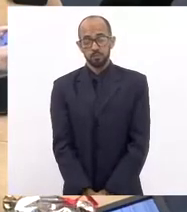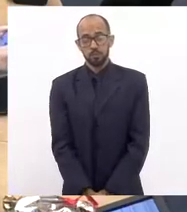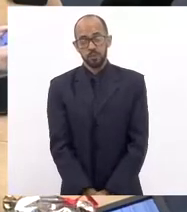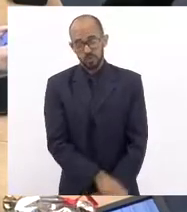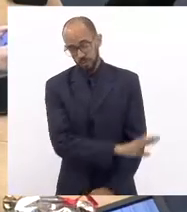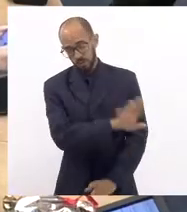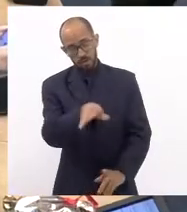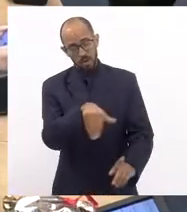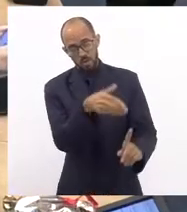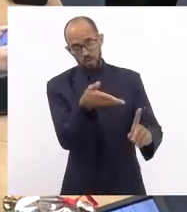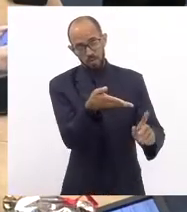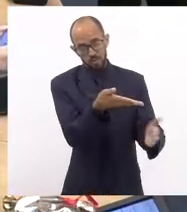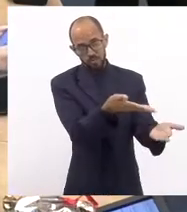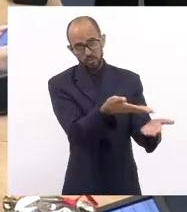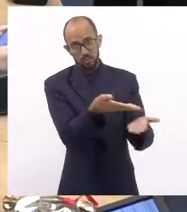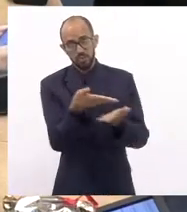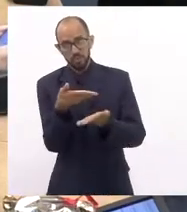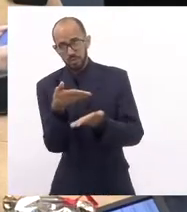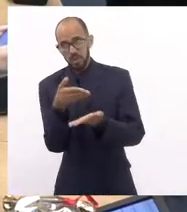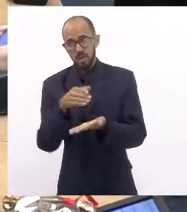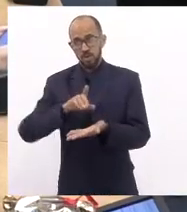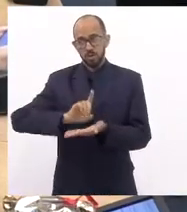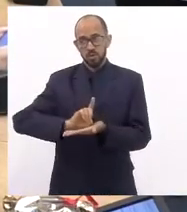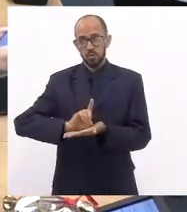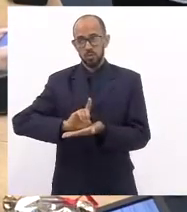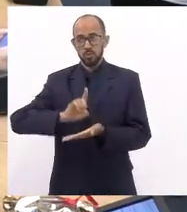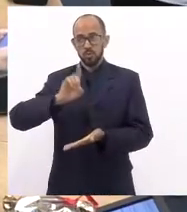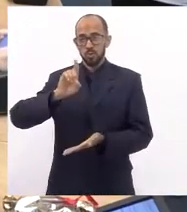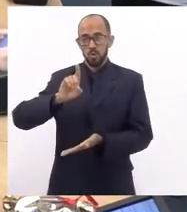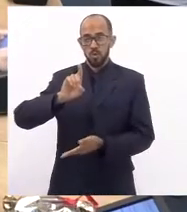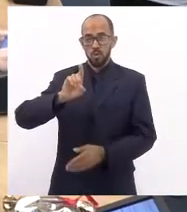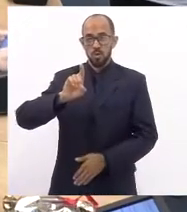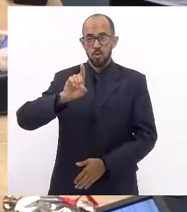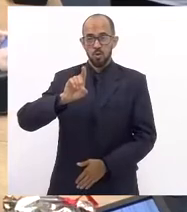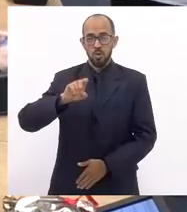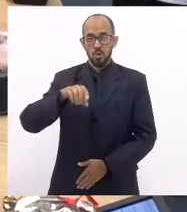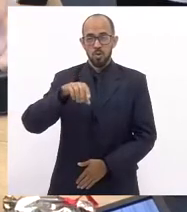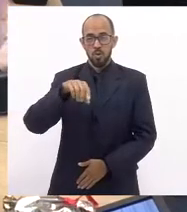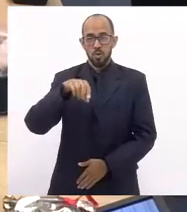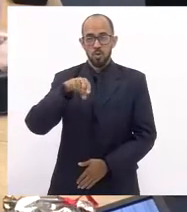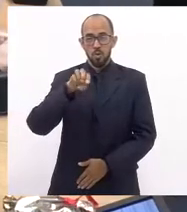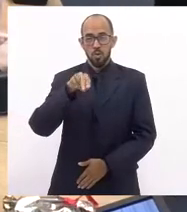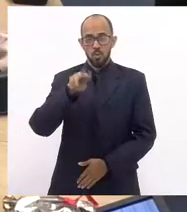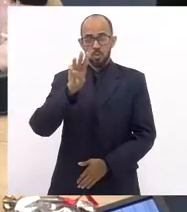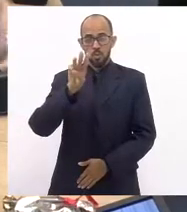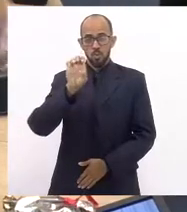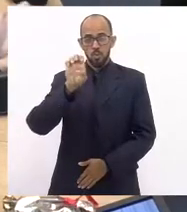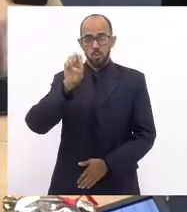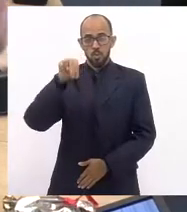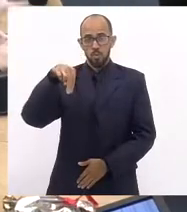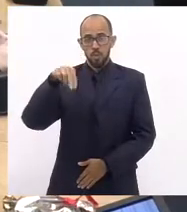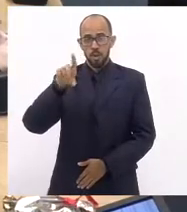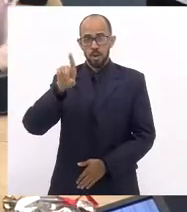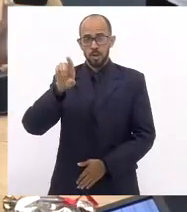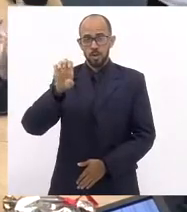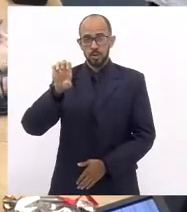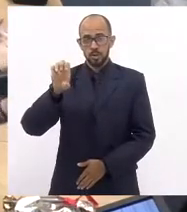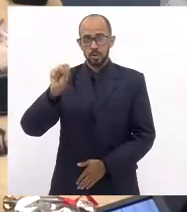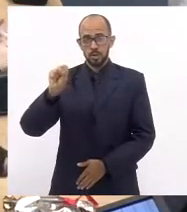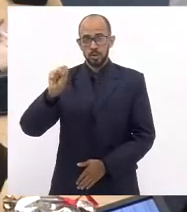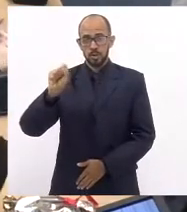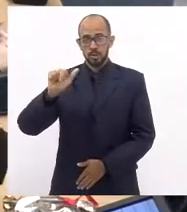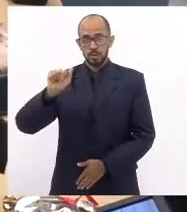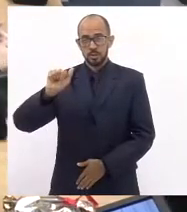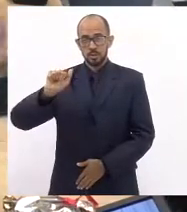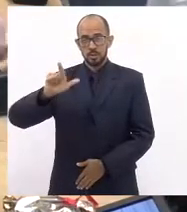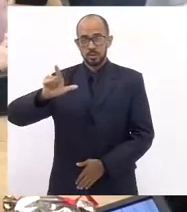Tenho a honra de chamar o excelentíssimo doutor Wendeslau José de Azevedo Cabral